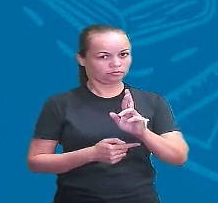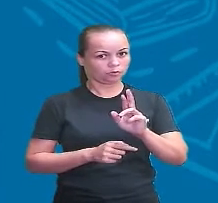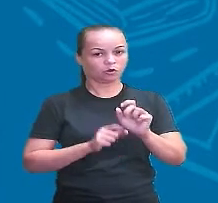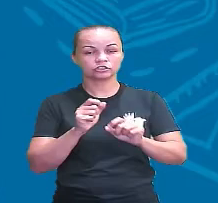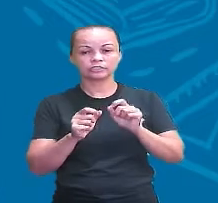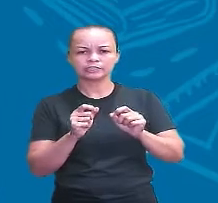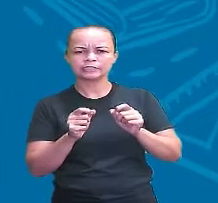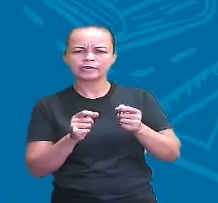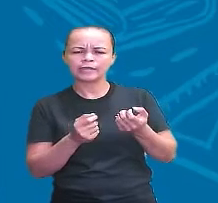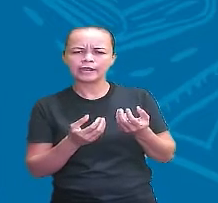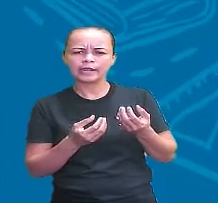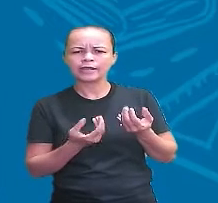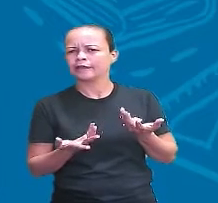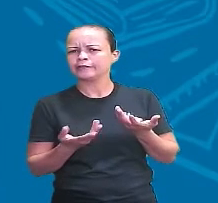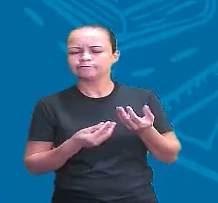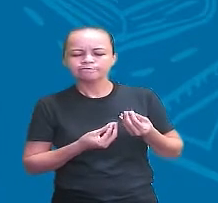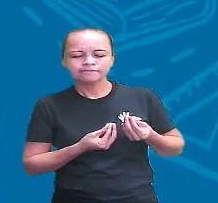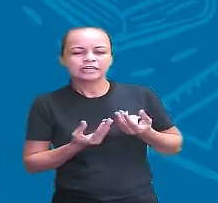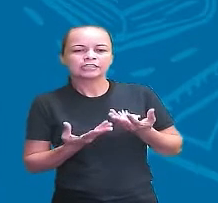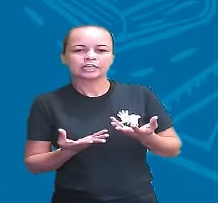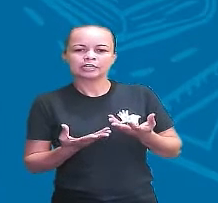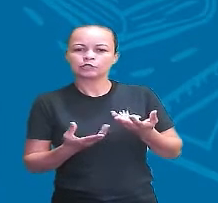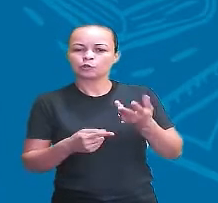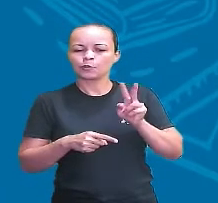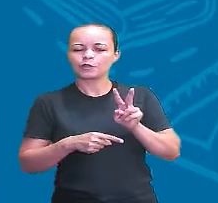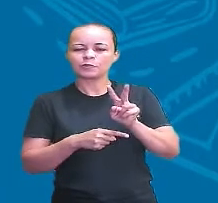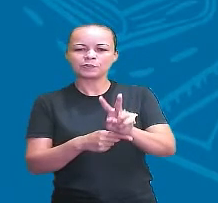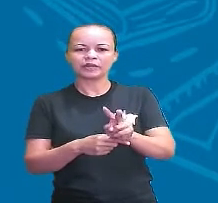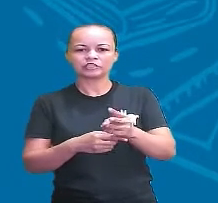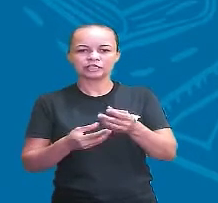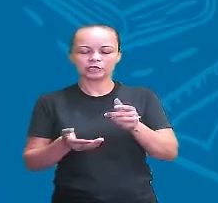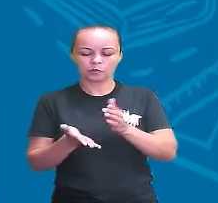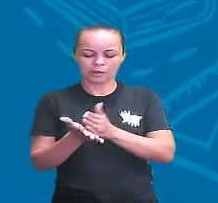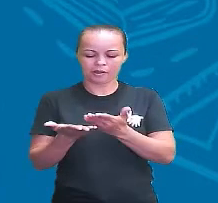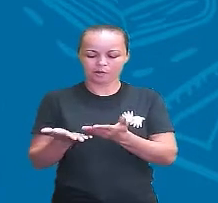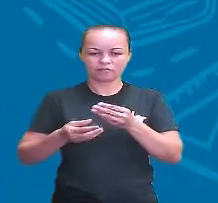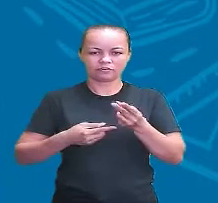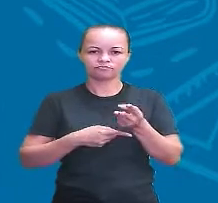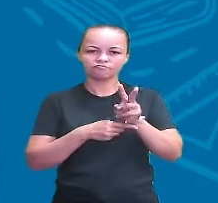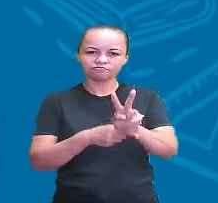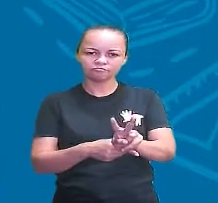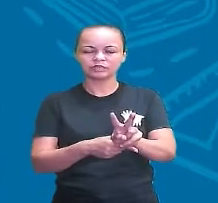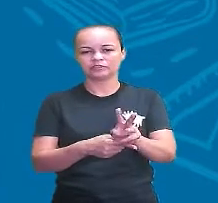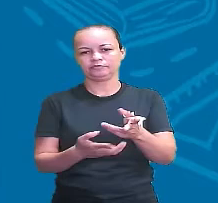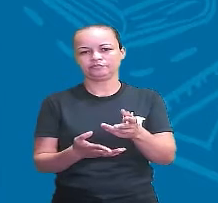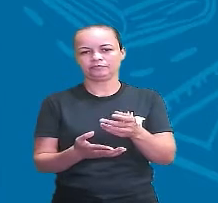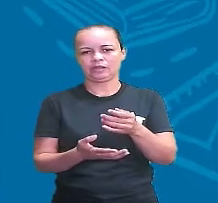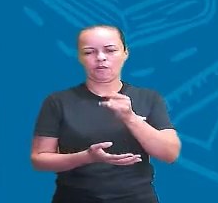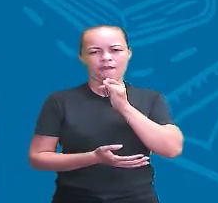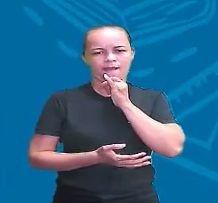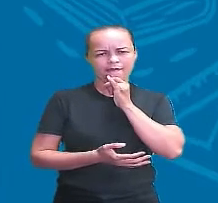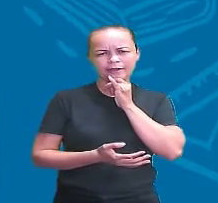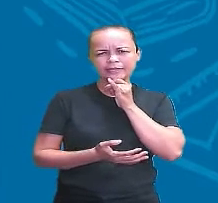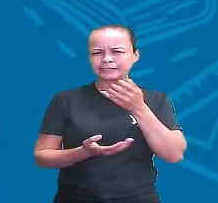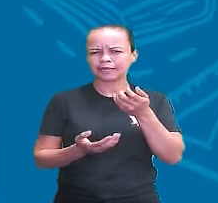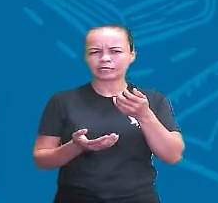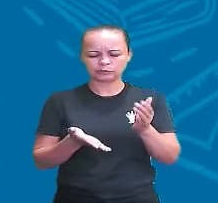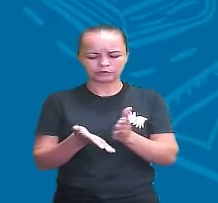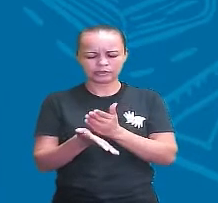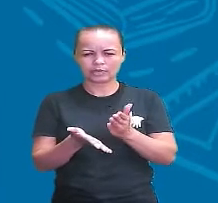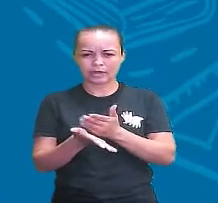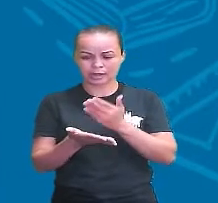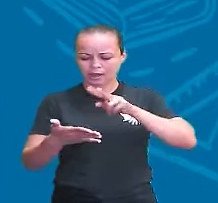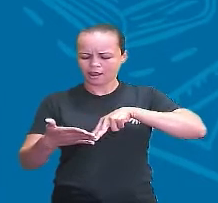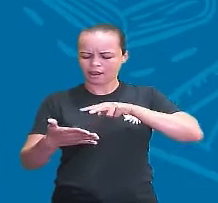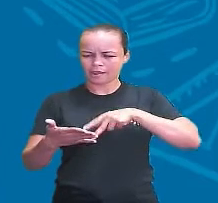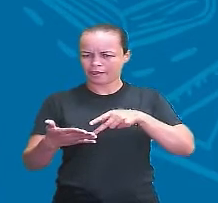tá? Cedendo, emprestando aí o material. Então ele diz, eu ainda não terminei de ler, eu vou te